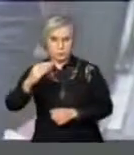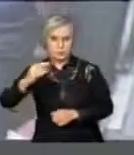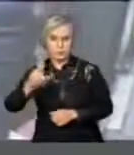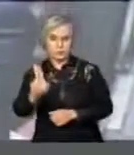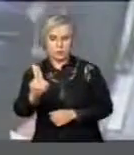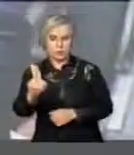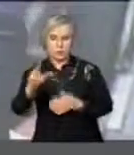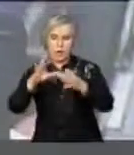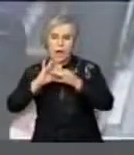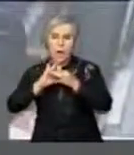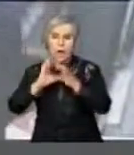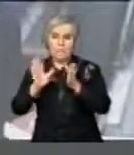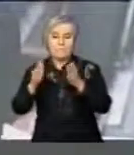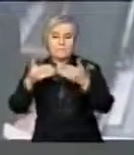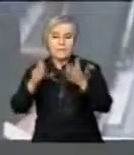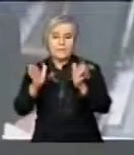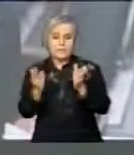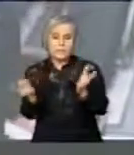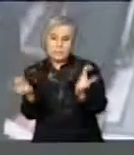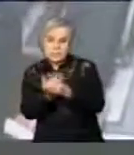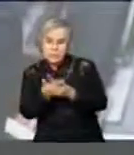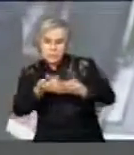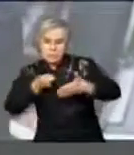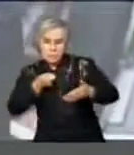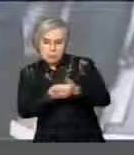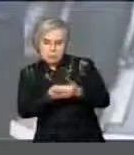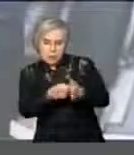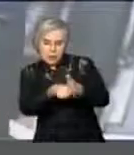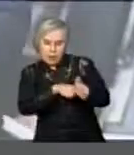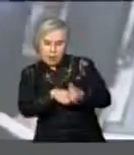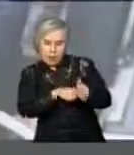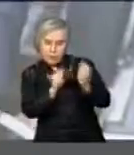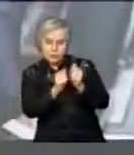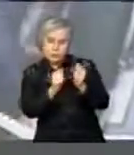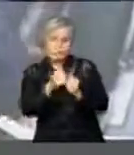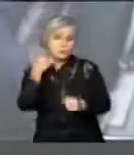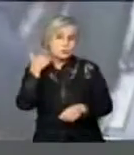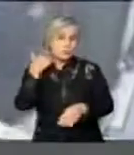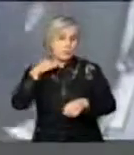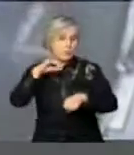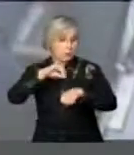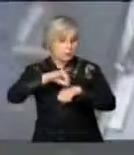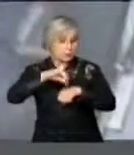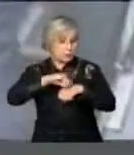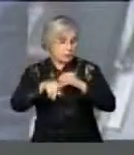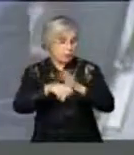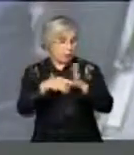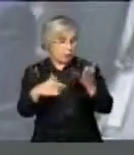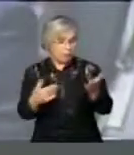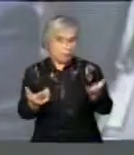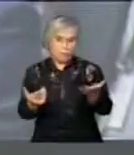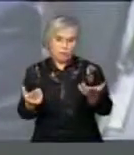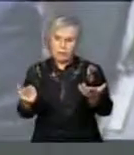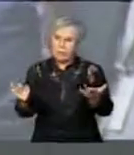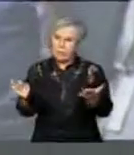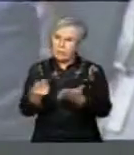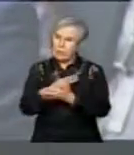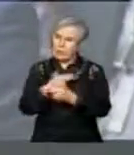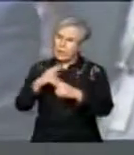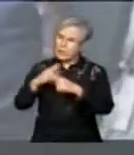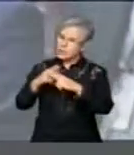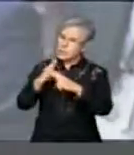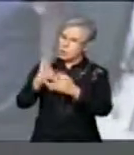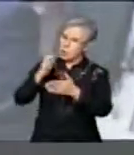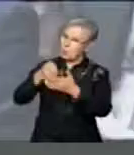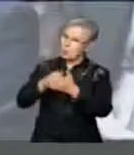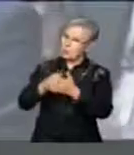que abrisse um procedimento para investigar, junto ao Banco Central, esse negócio da Caixa Econômica, que comprou o